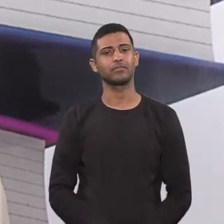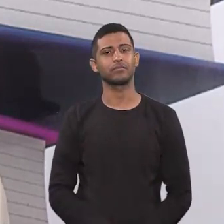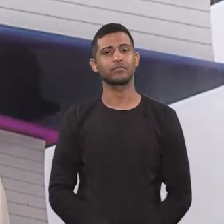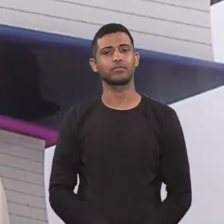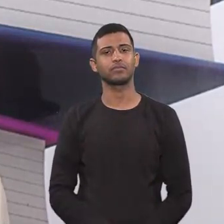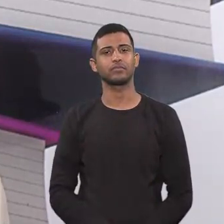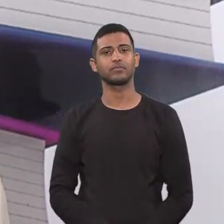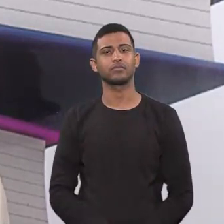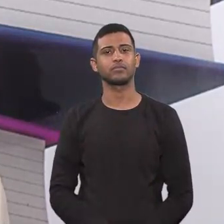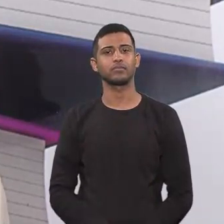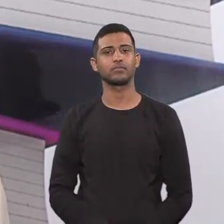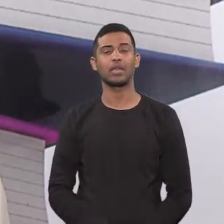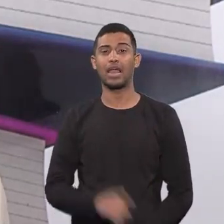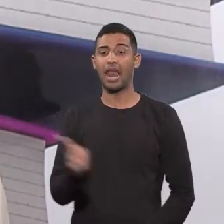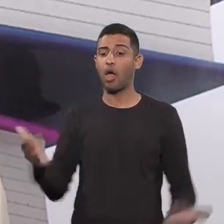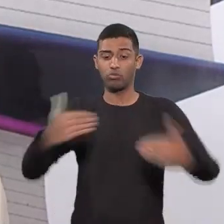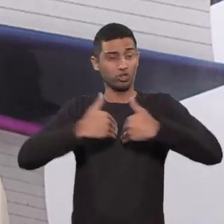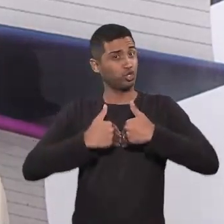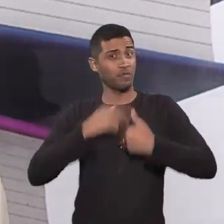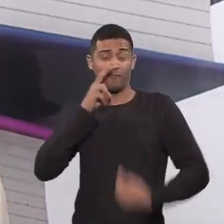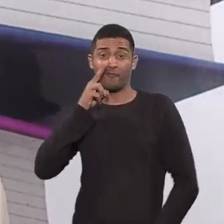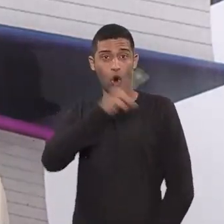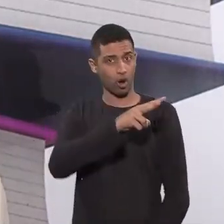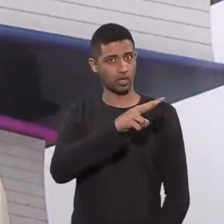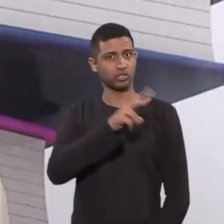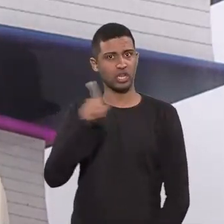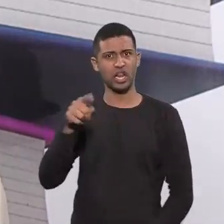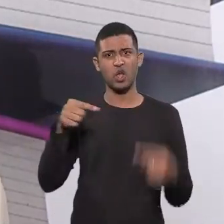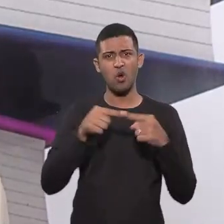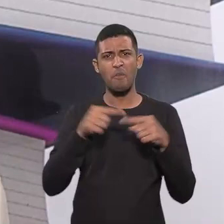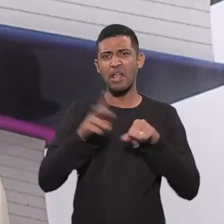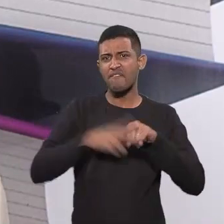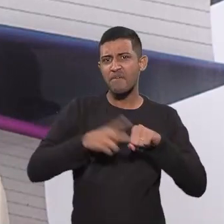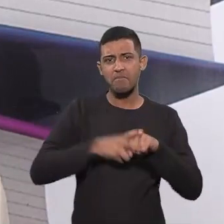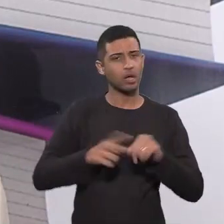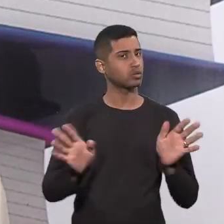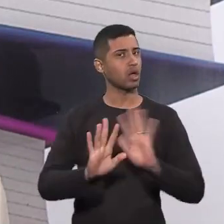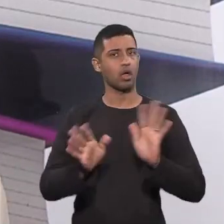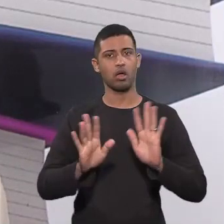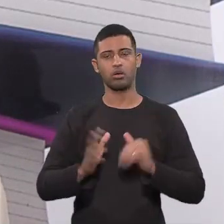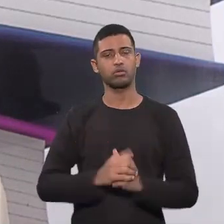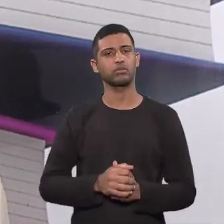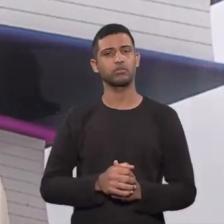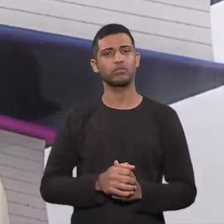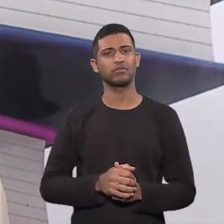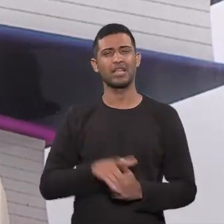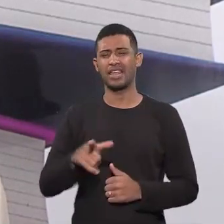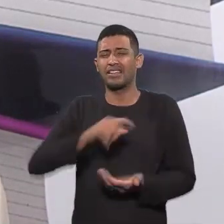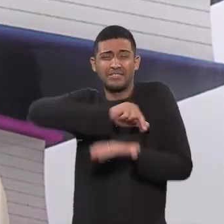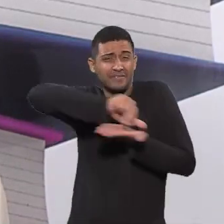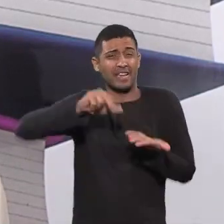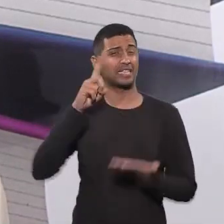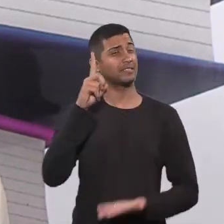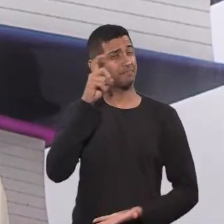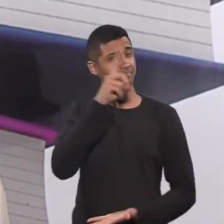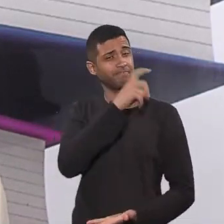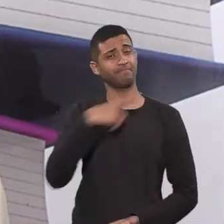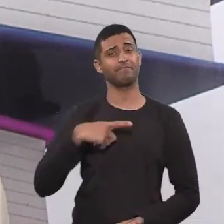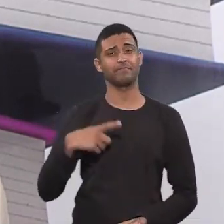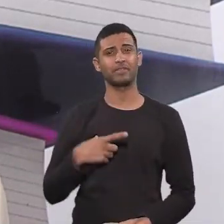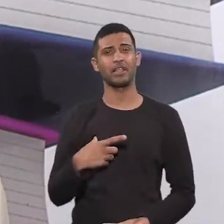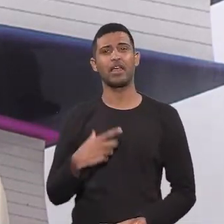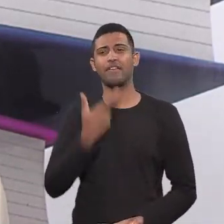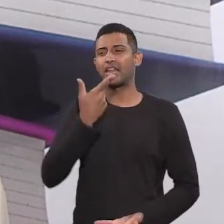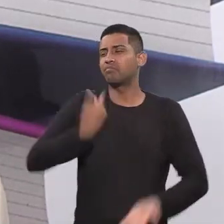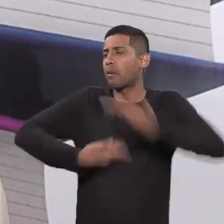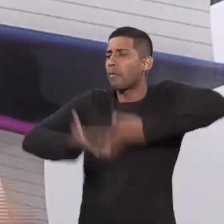né, considerado severo, ele não é verbal, ele tem várias dificuldades, né,